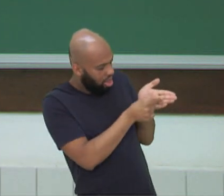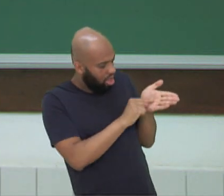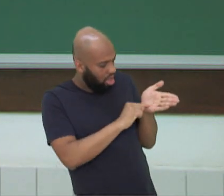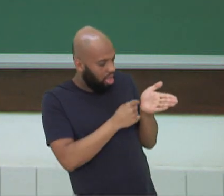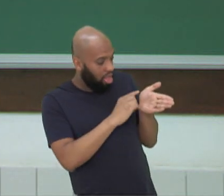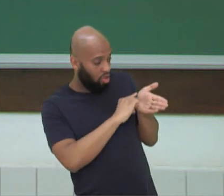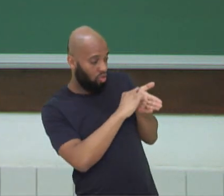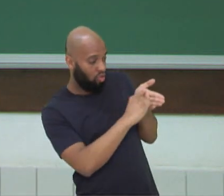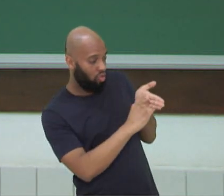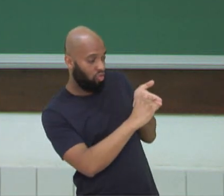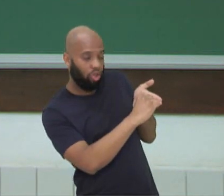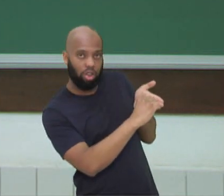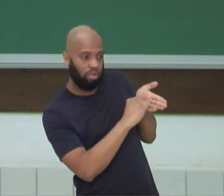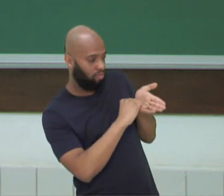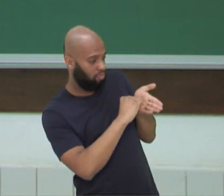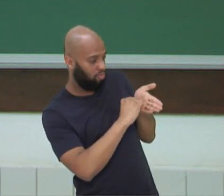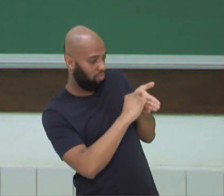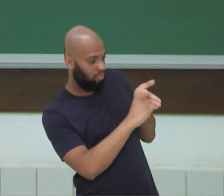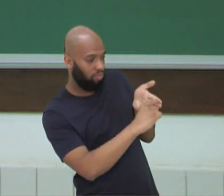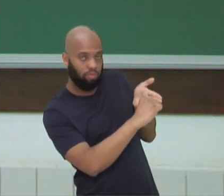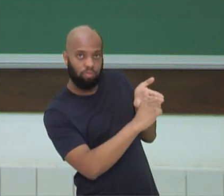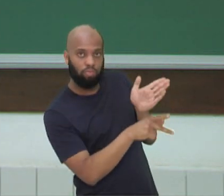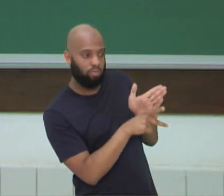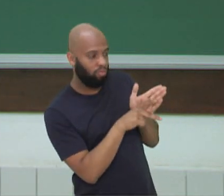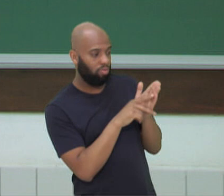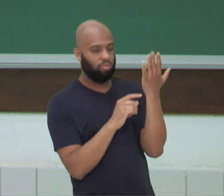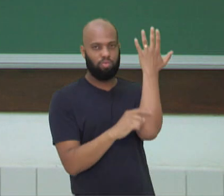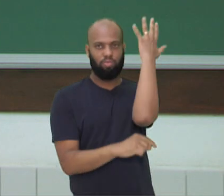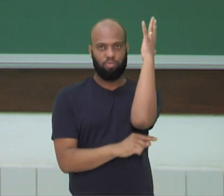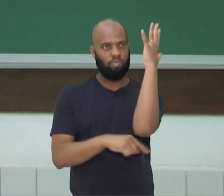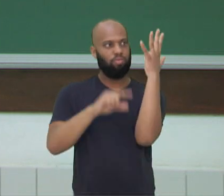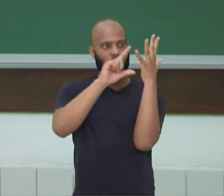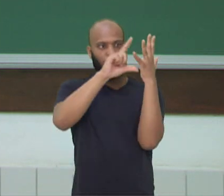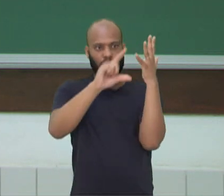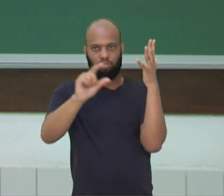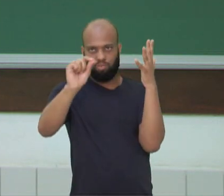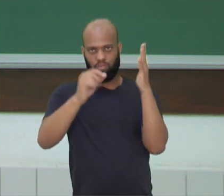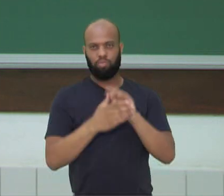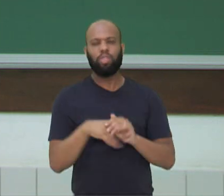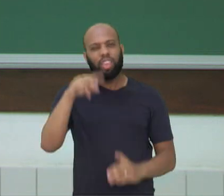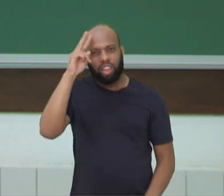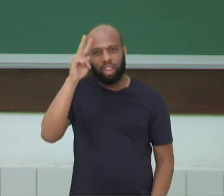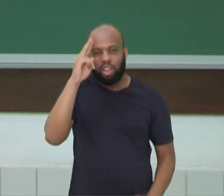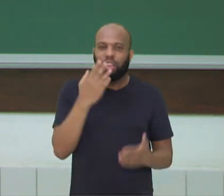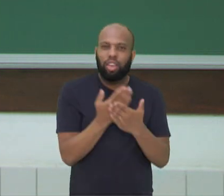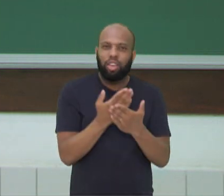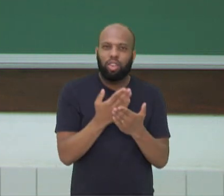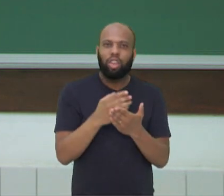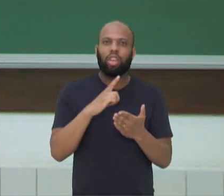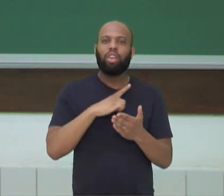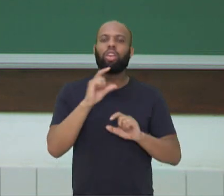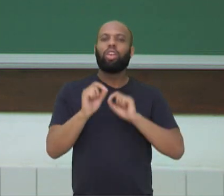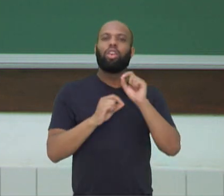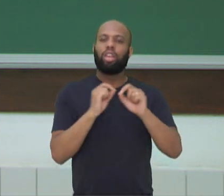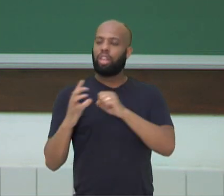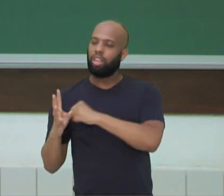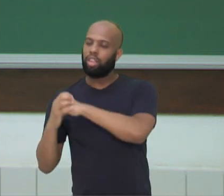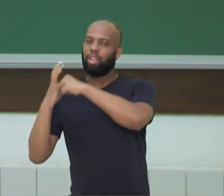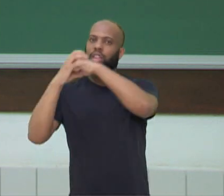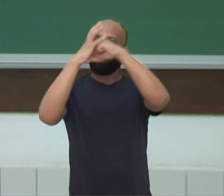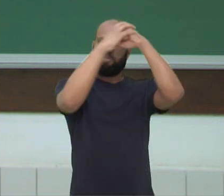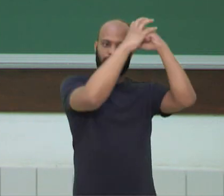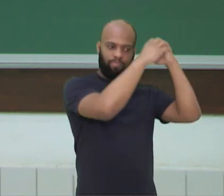na vida real, lembra que a gente falou na cadeia alimentar dos decompositores? Os decompositores fariam